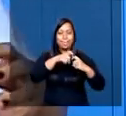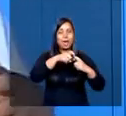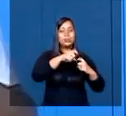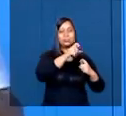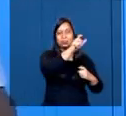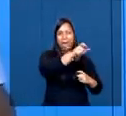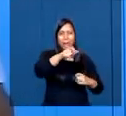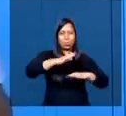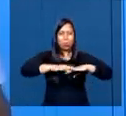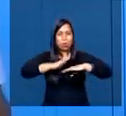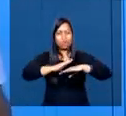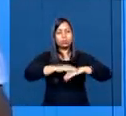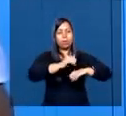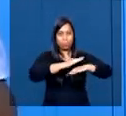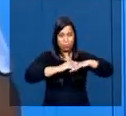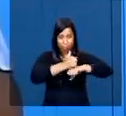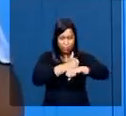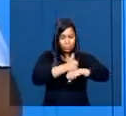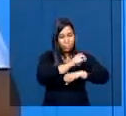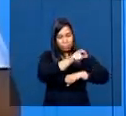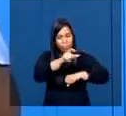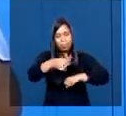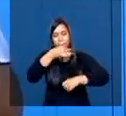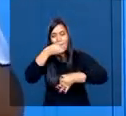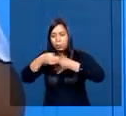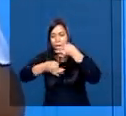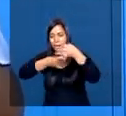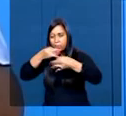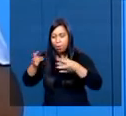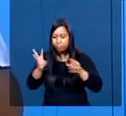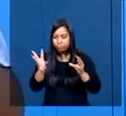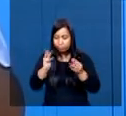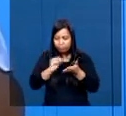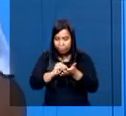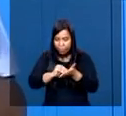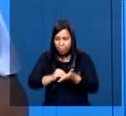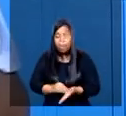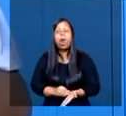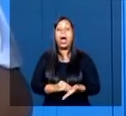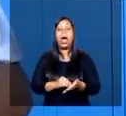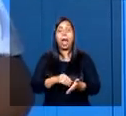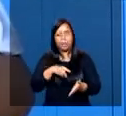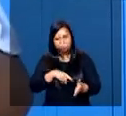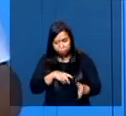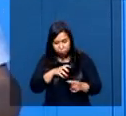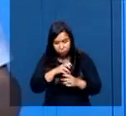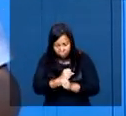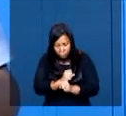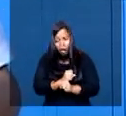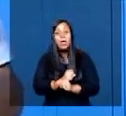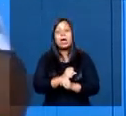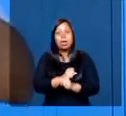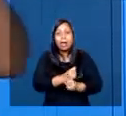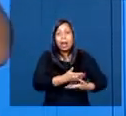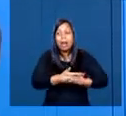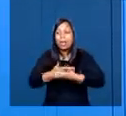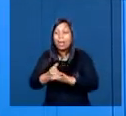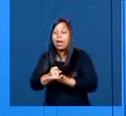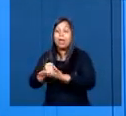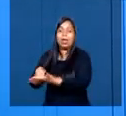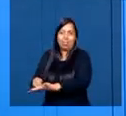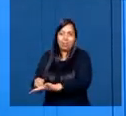uma grande discussão a respeito dessa criança. A gente leva essa criança para ser, então, feita uma supervisão com